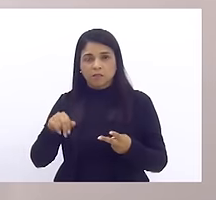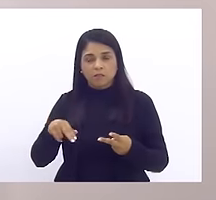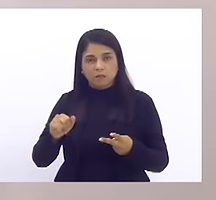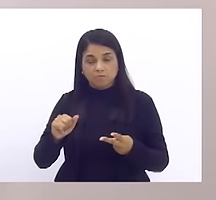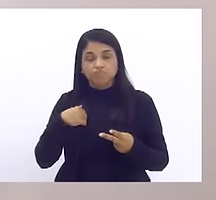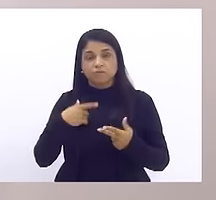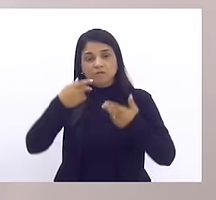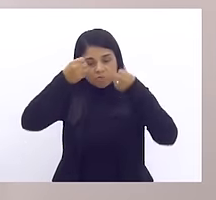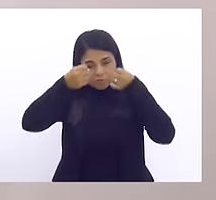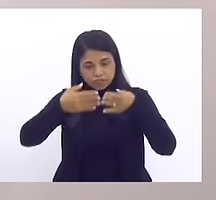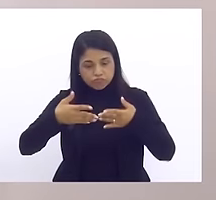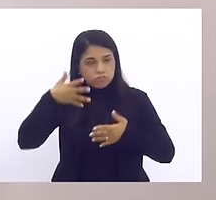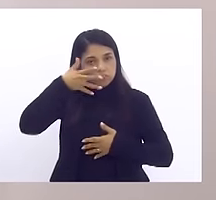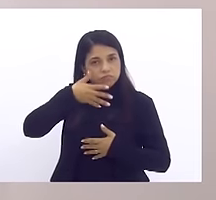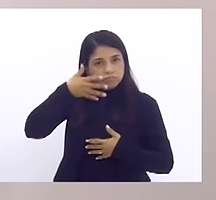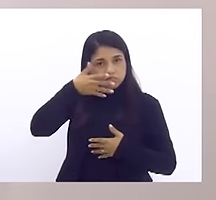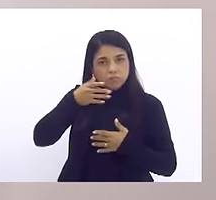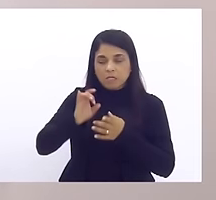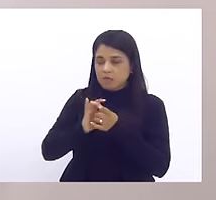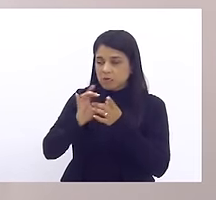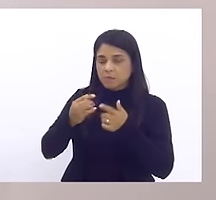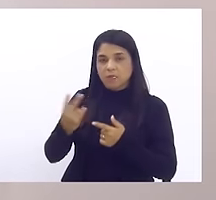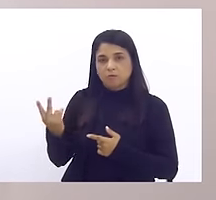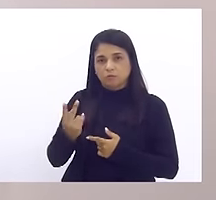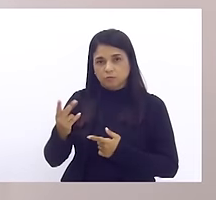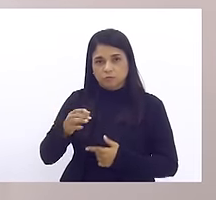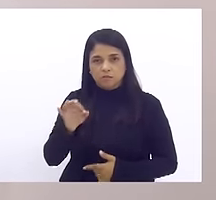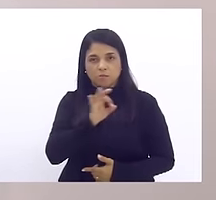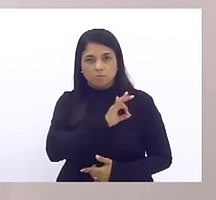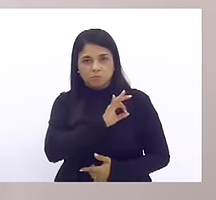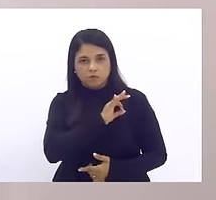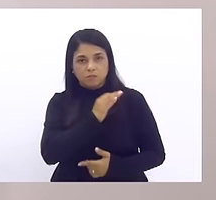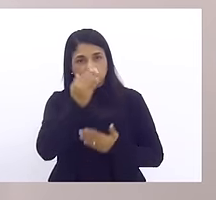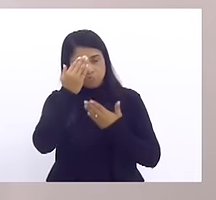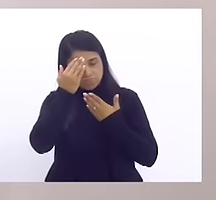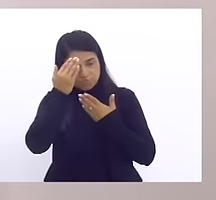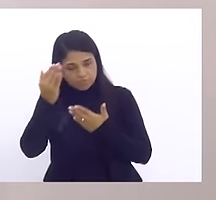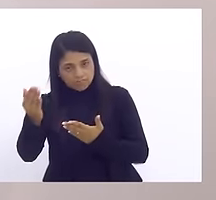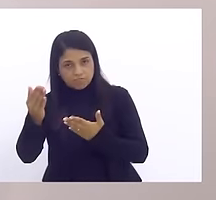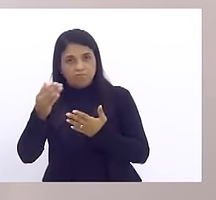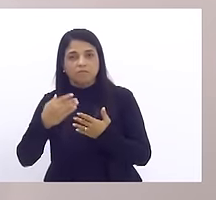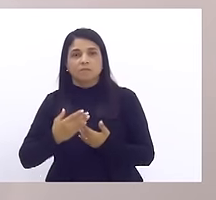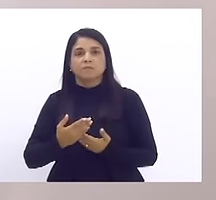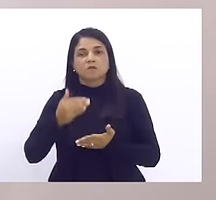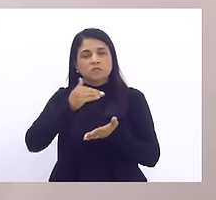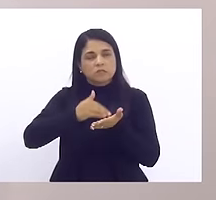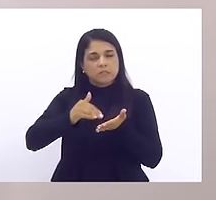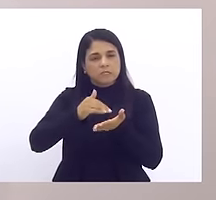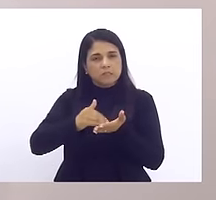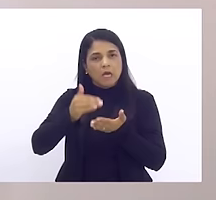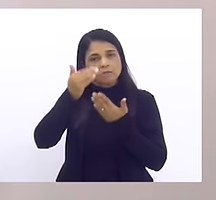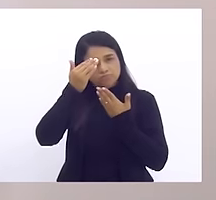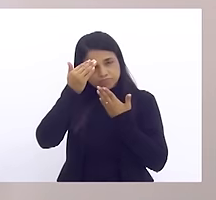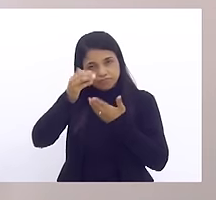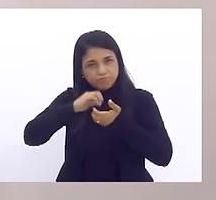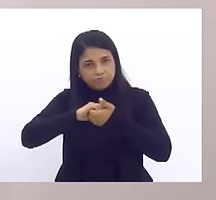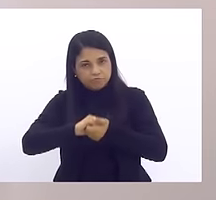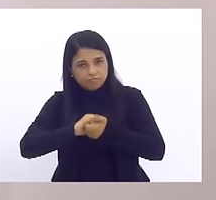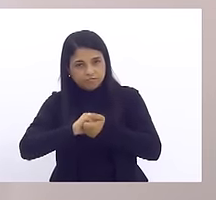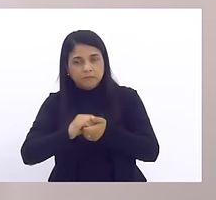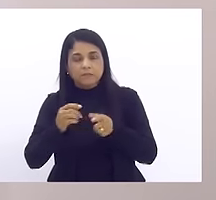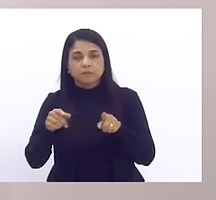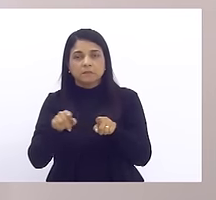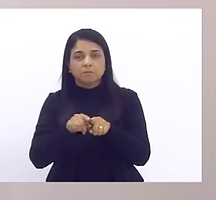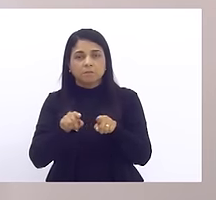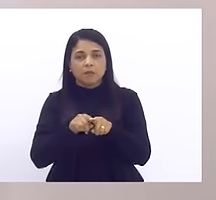rapidamente e assim possível liberar para esse vídeo e agradecer mais uma vez externar aqui os cumprimentos ao secretário e a vossa excelência de novo